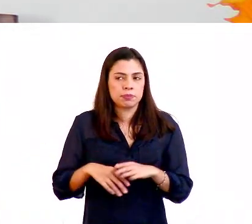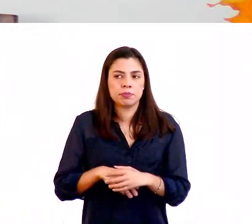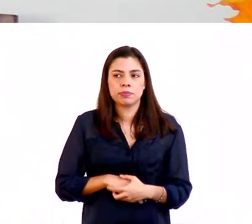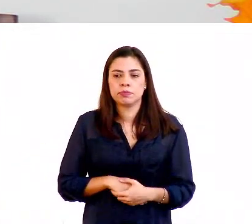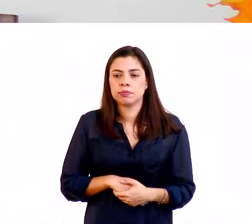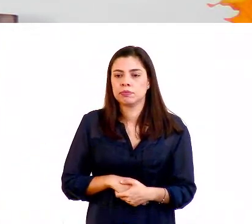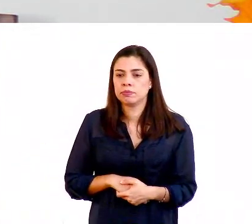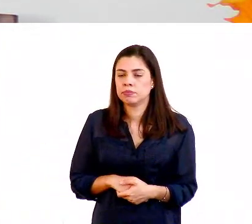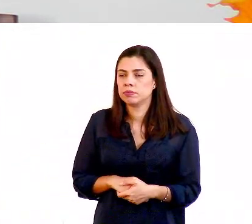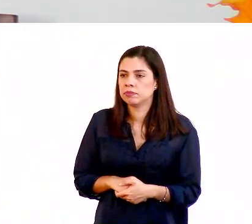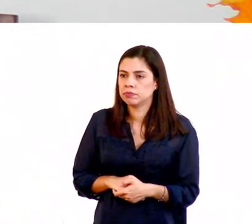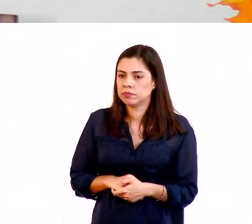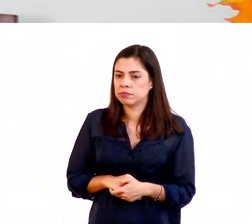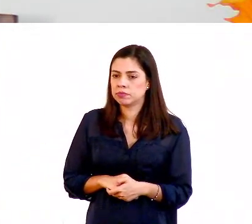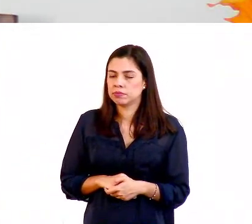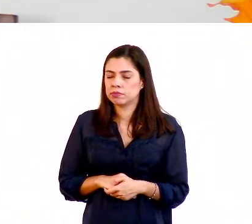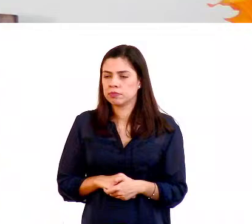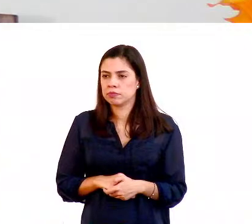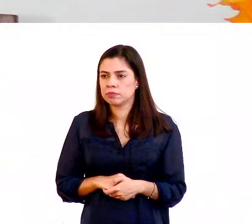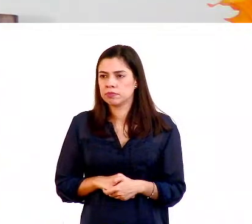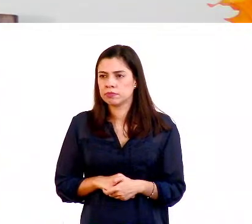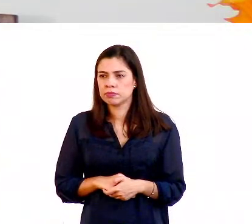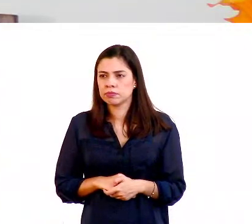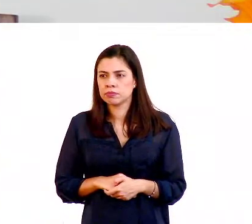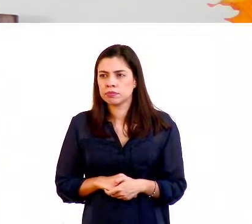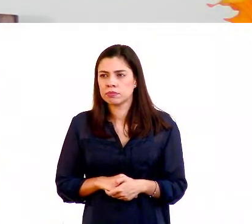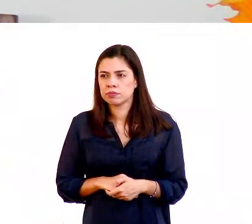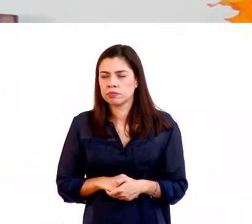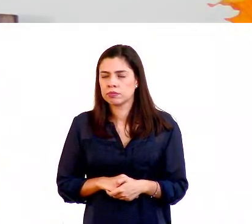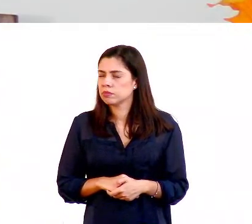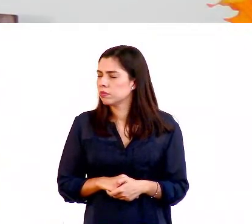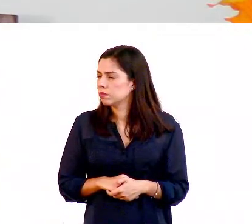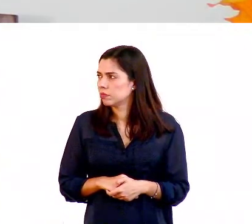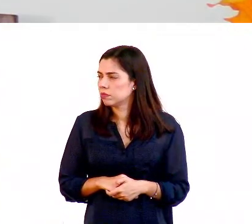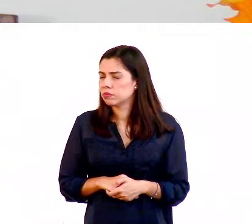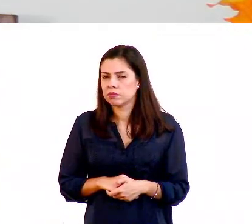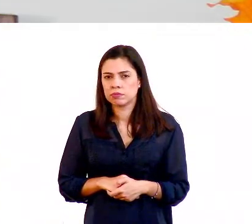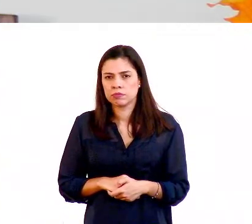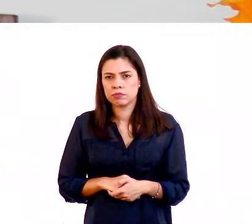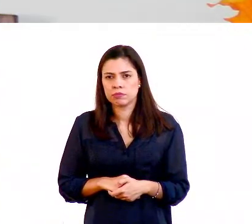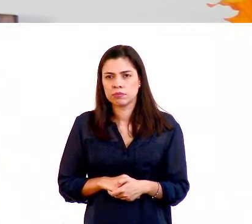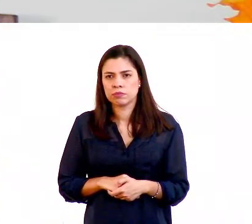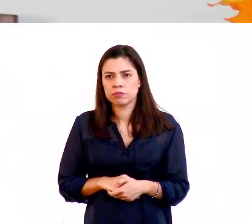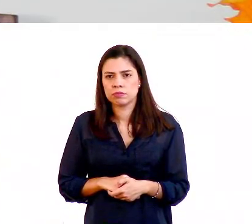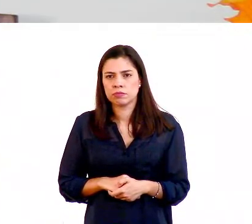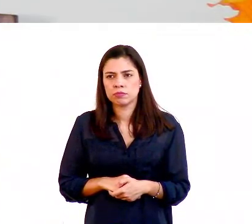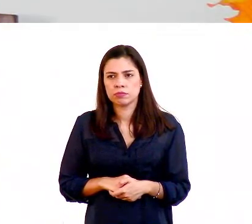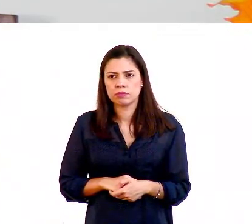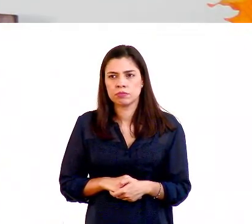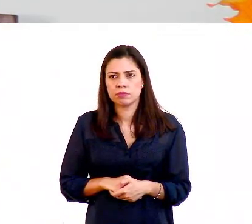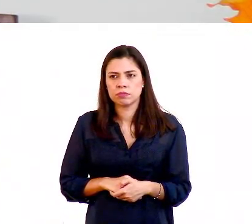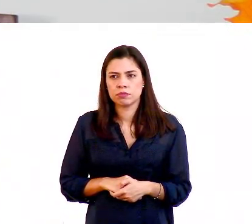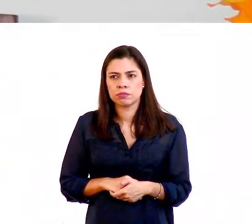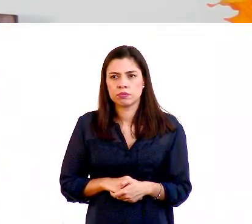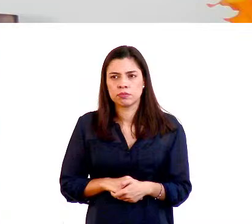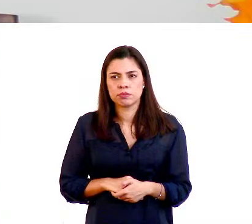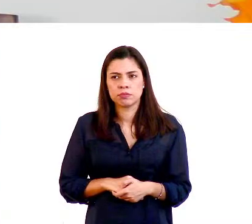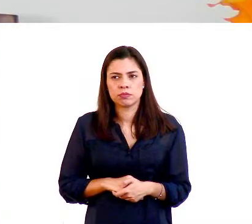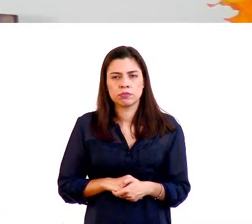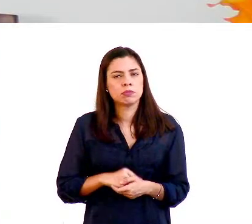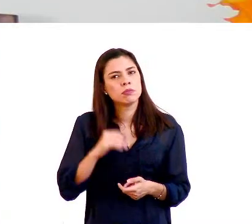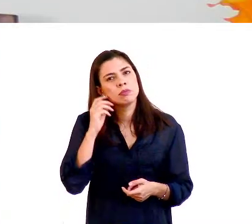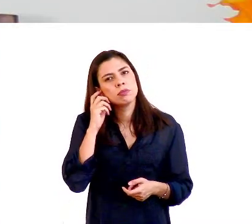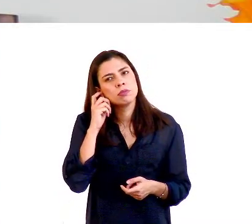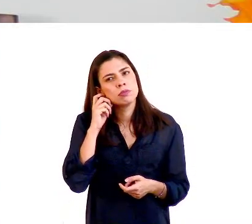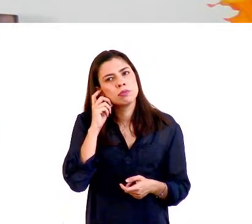voltar às velhas práticas judaicas, né, da velha aliança, porque estavam sendo convencidos por pregadores naqueles dias de